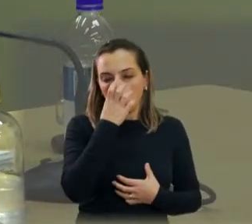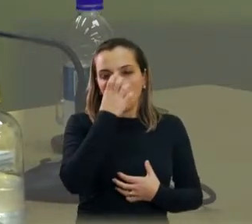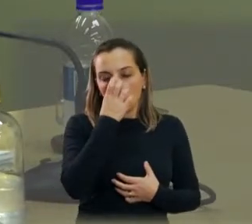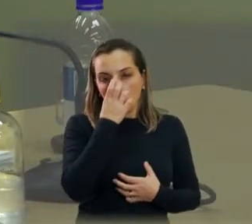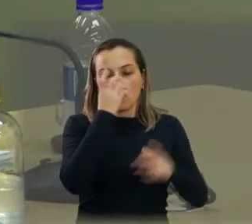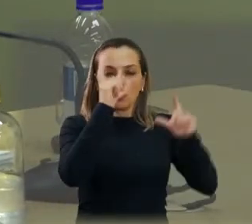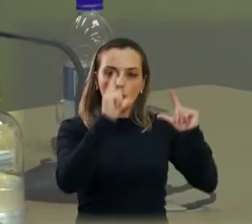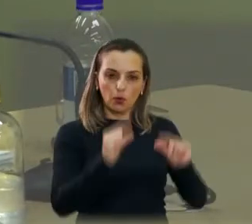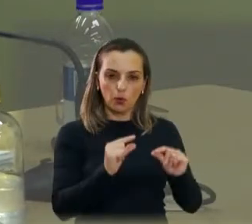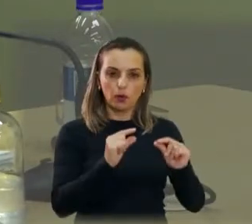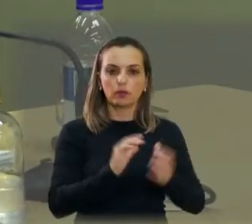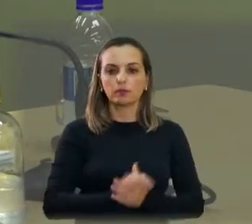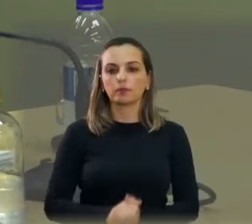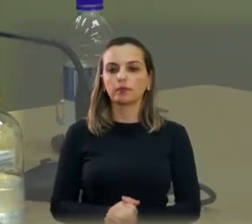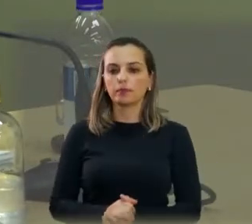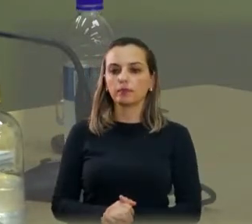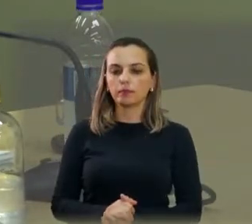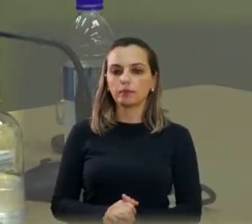oxigênio.